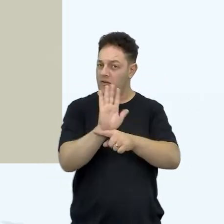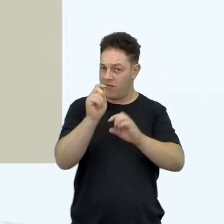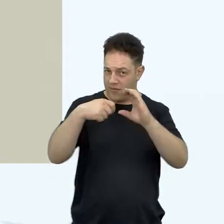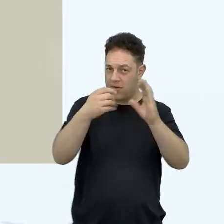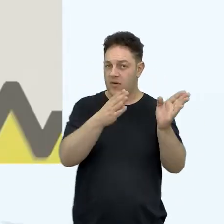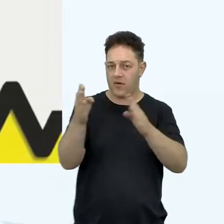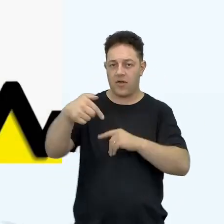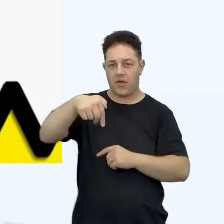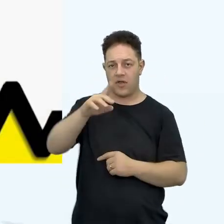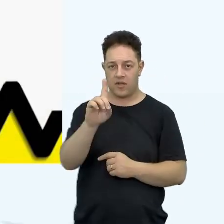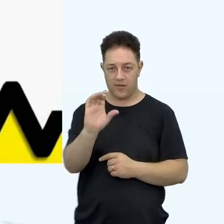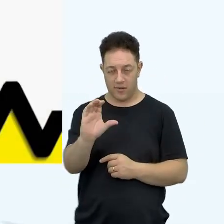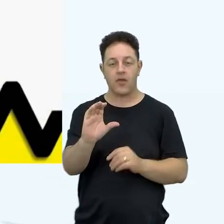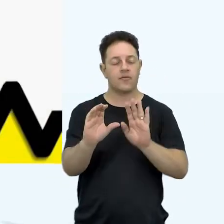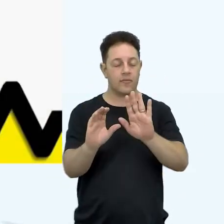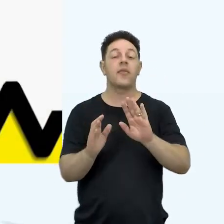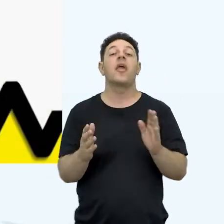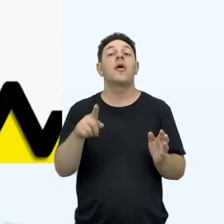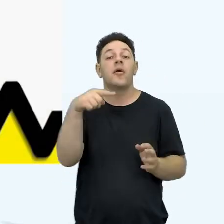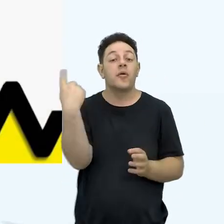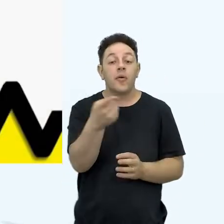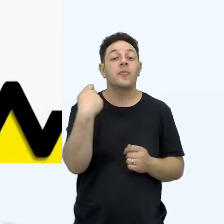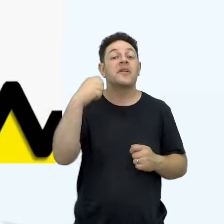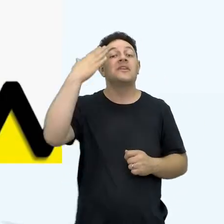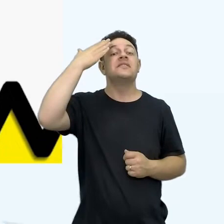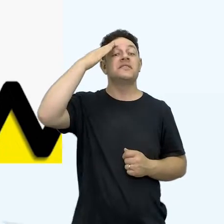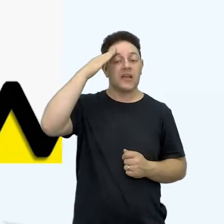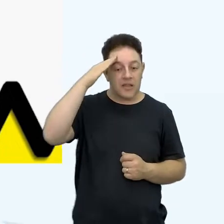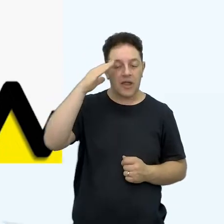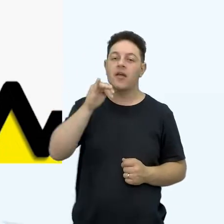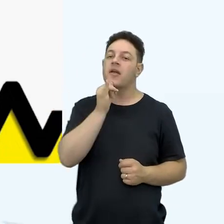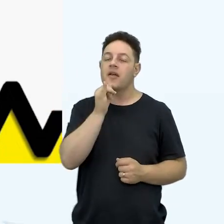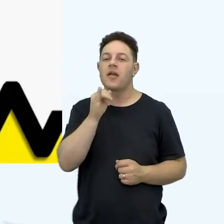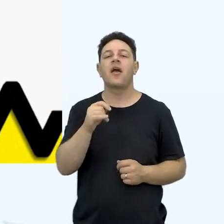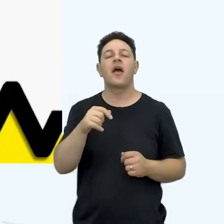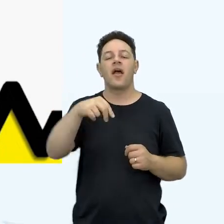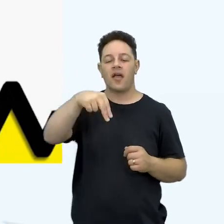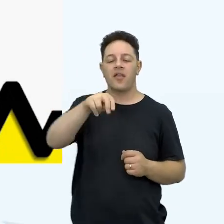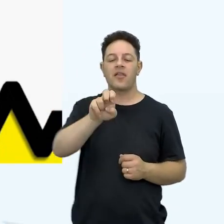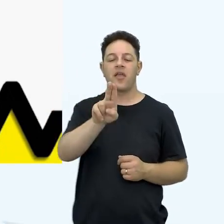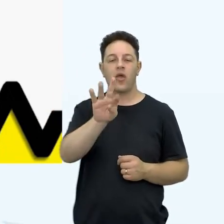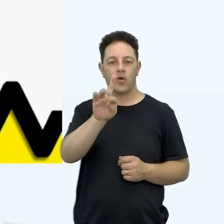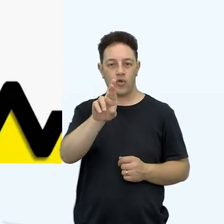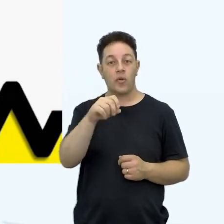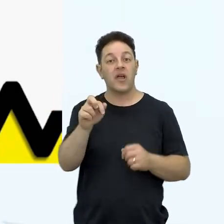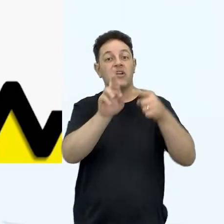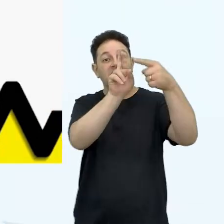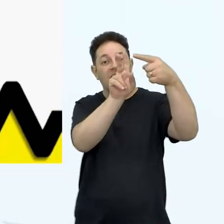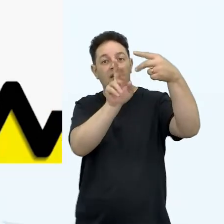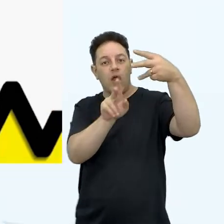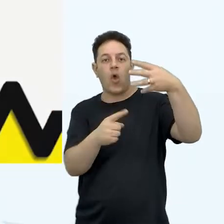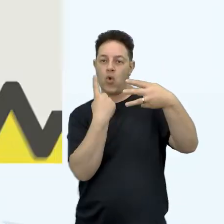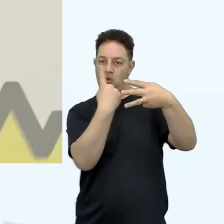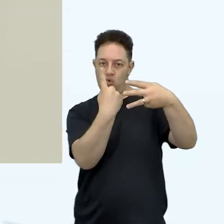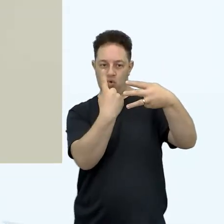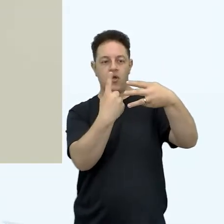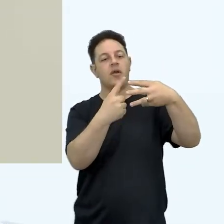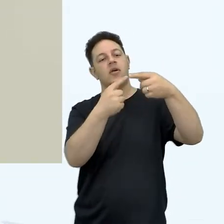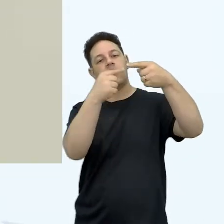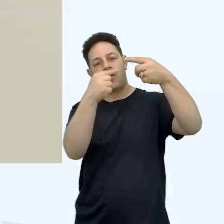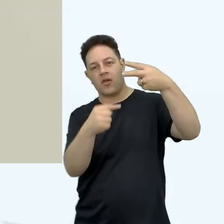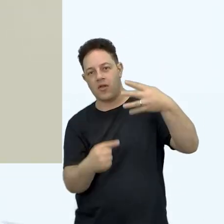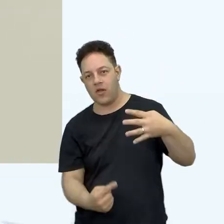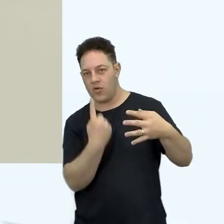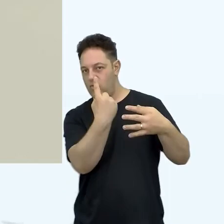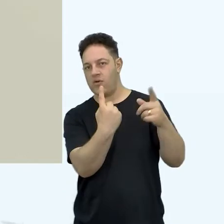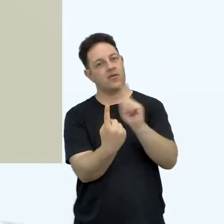essa distribuição. O neutro tem que ser um neutro diferente para cada circuito. Não pode ser um neutro só para a instalação inteira ou você